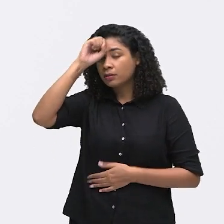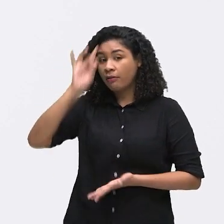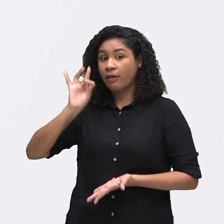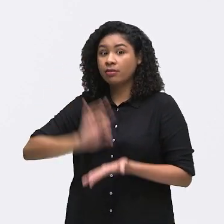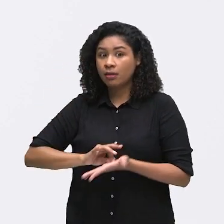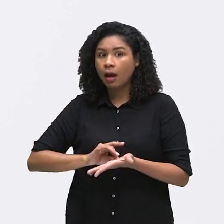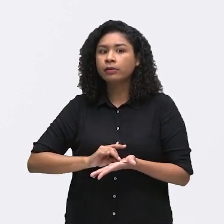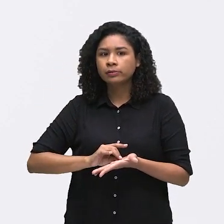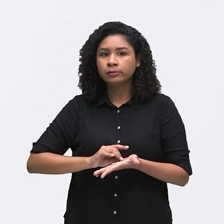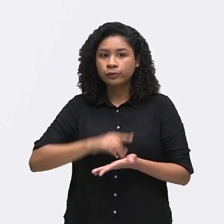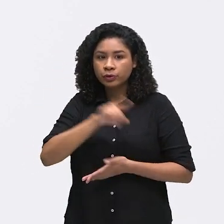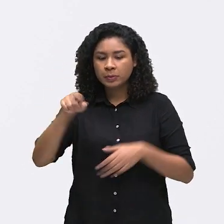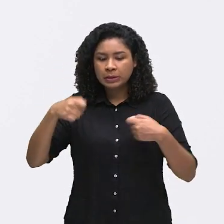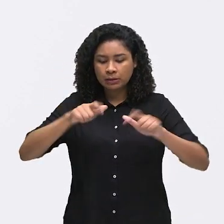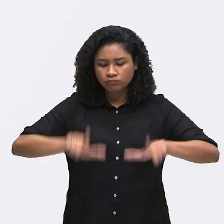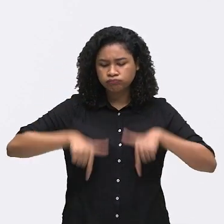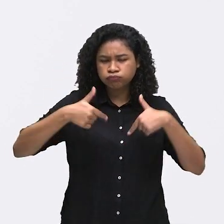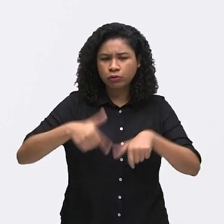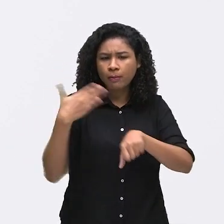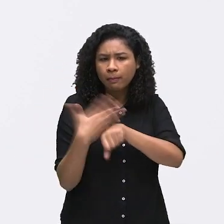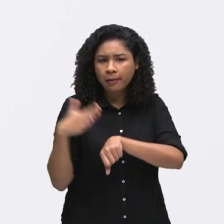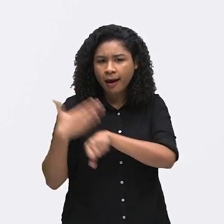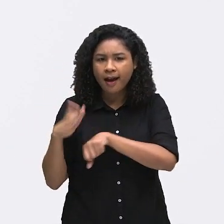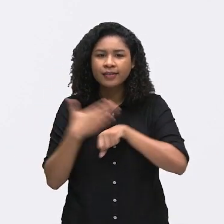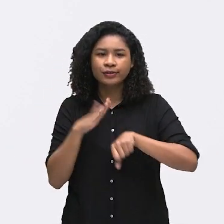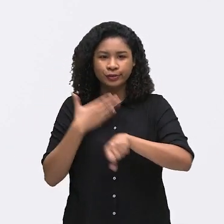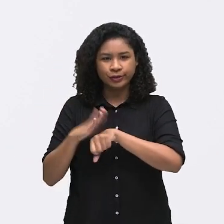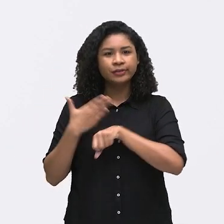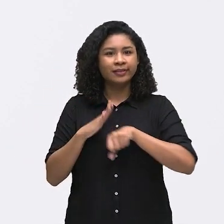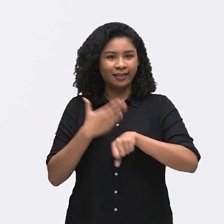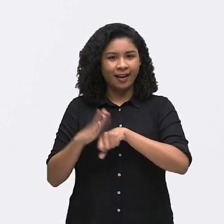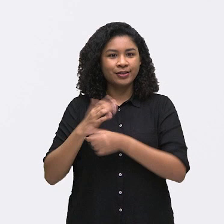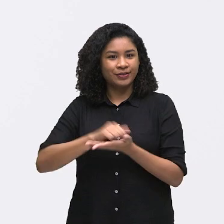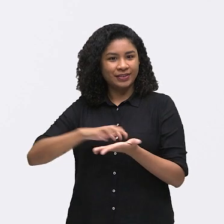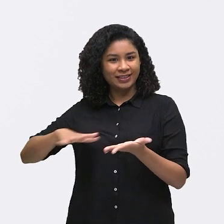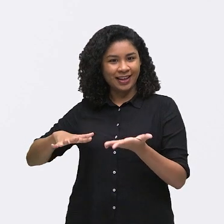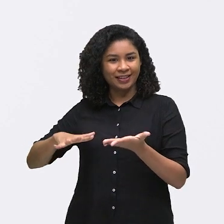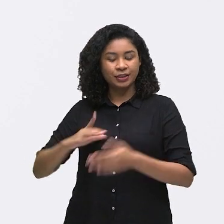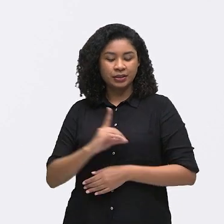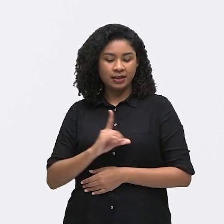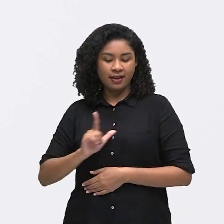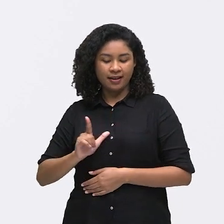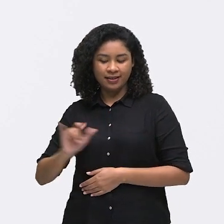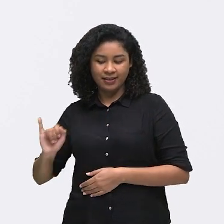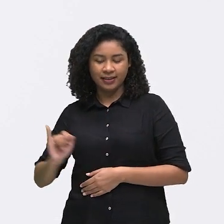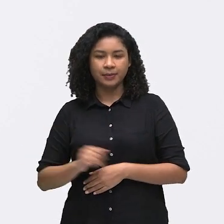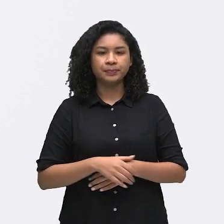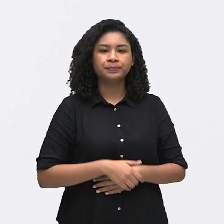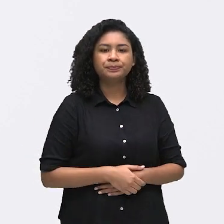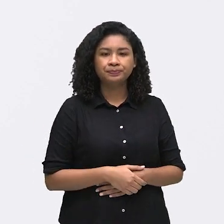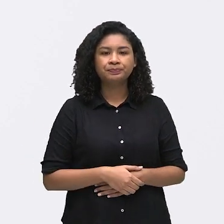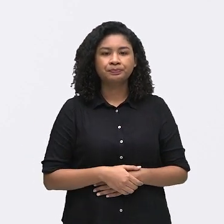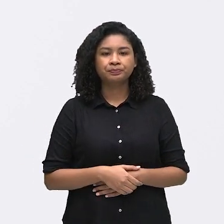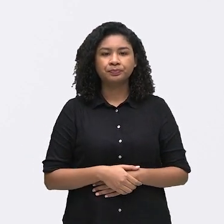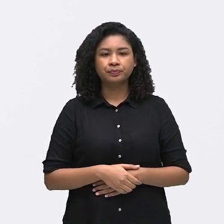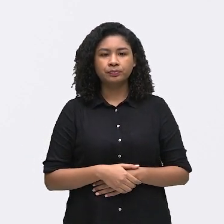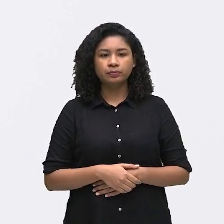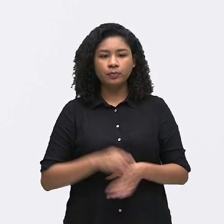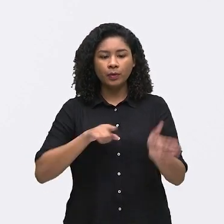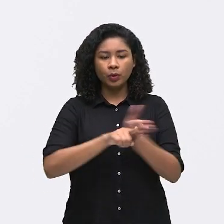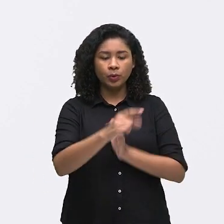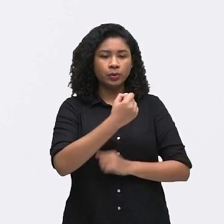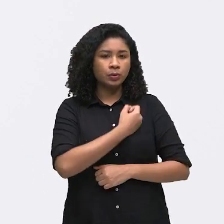seja um estudante ativo, pratique o exercício ADLI. Indique se os verbos nas